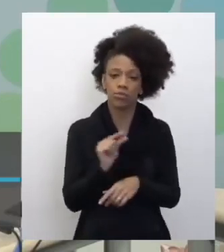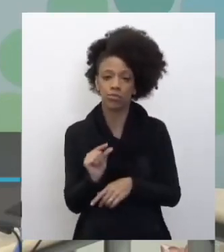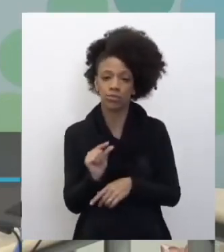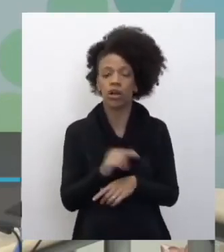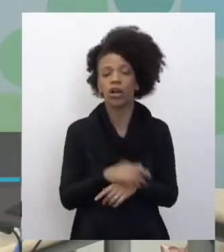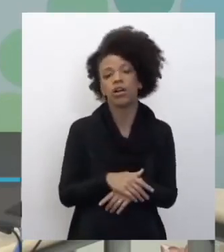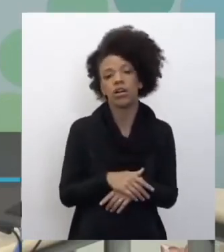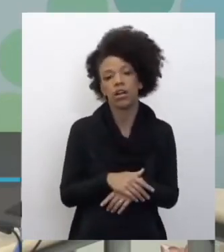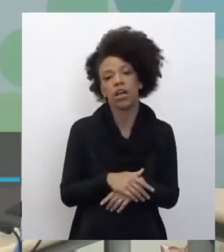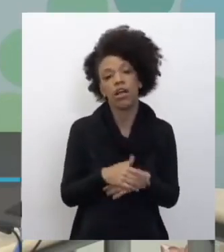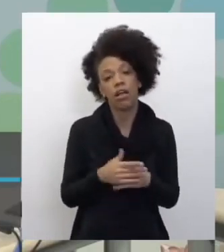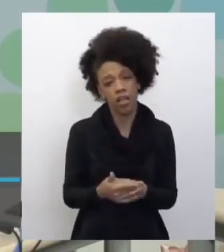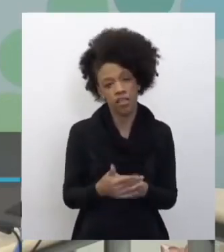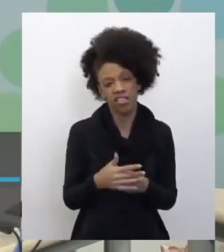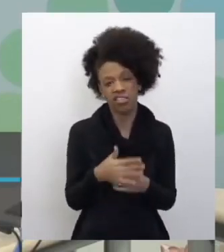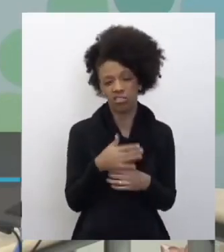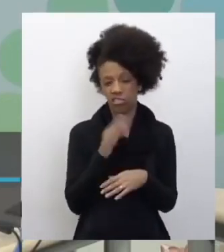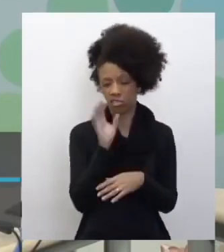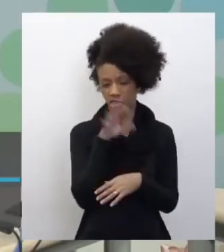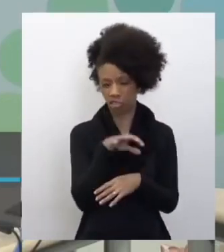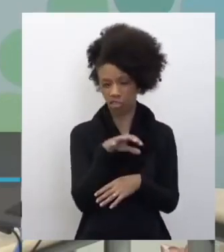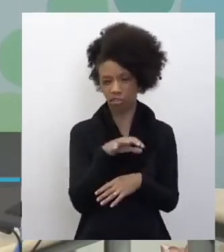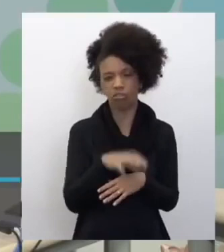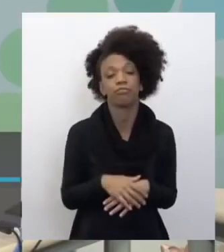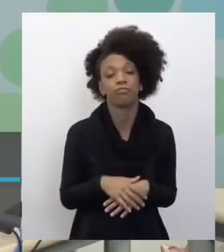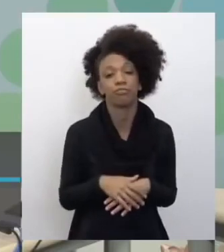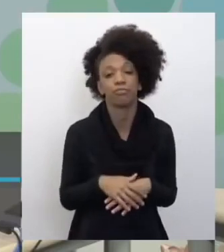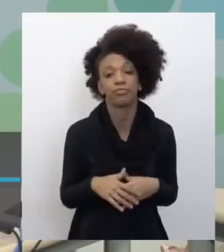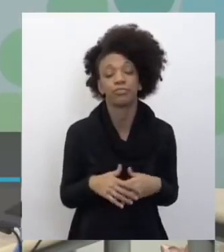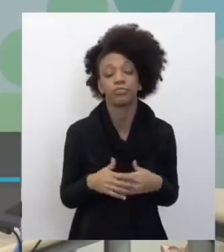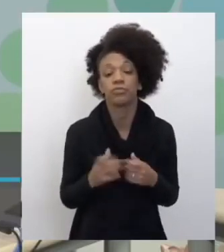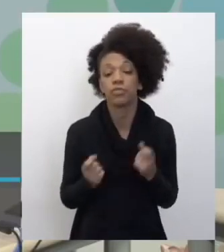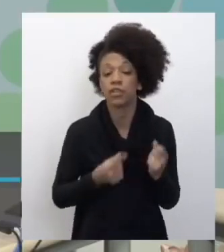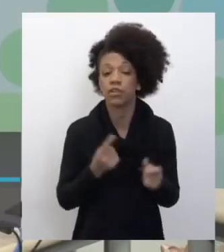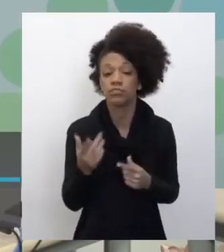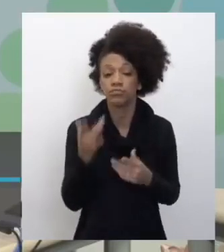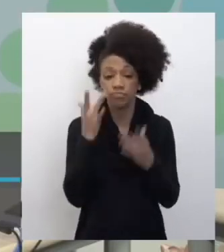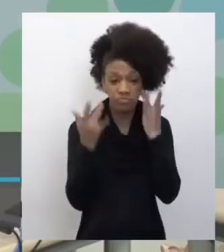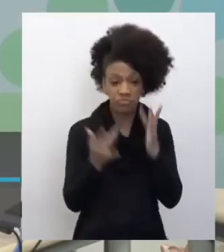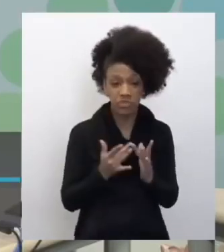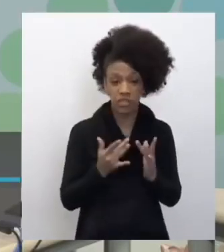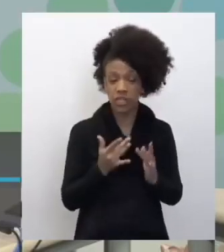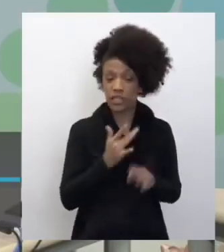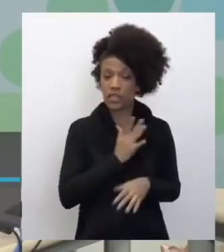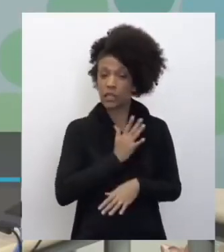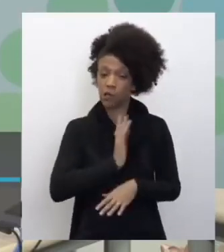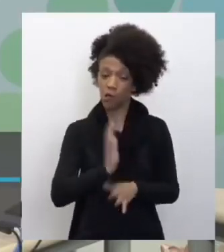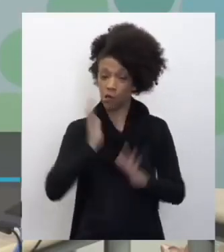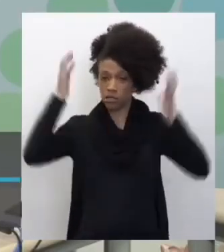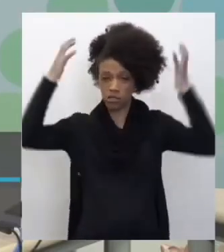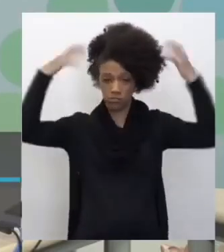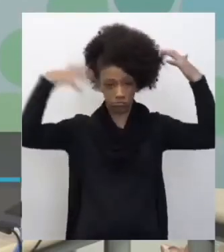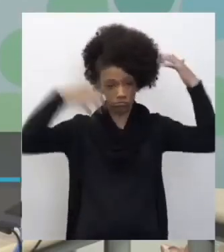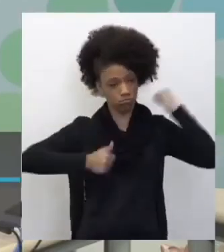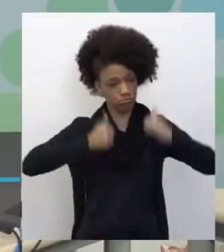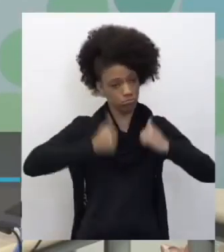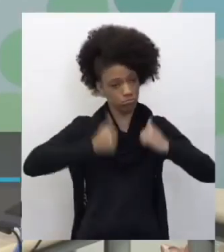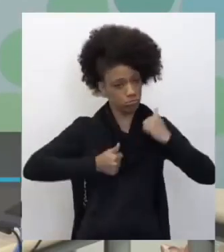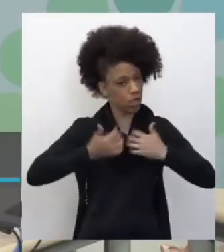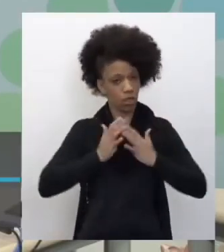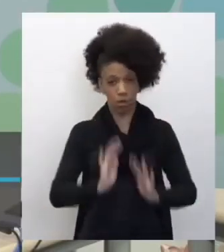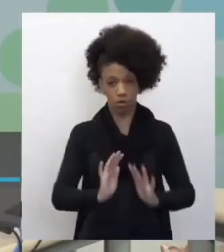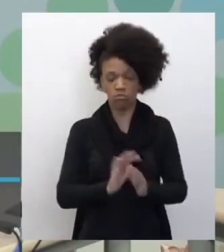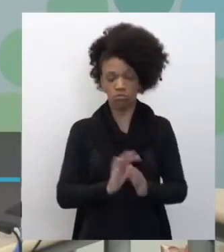bem nojentinho, né? Em algumas peças ele aparece como uma pessoa que não gosta muito de banho, tá? E por